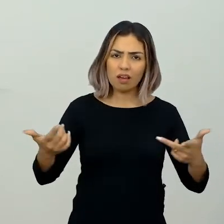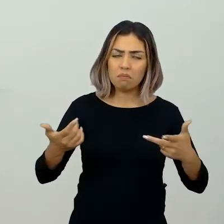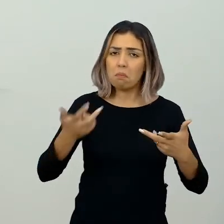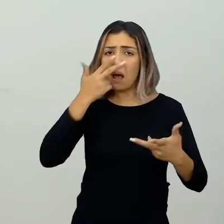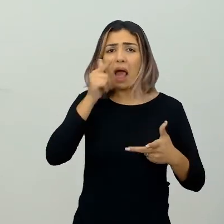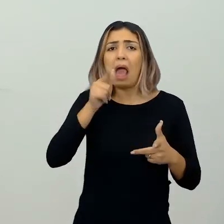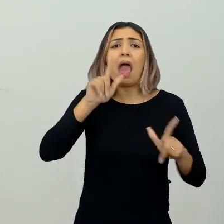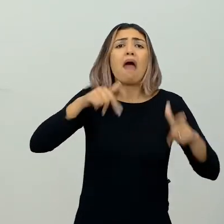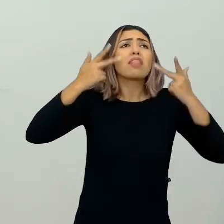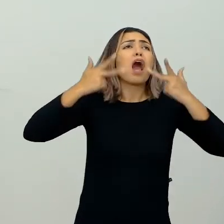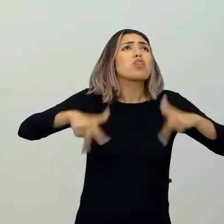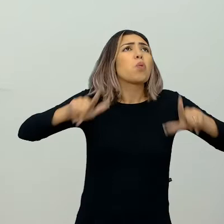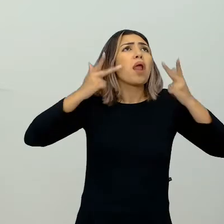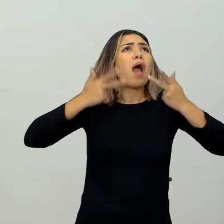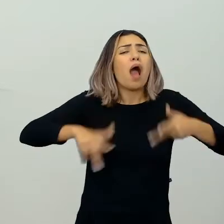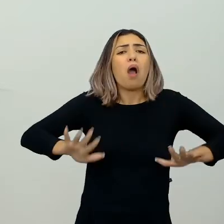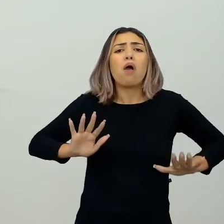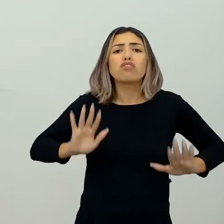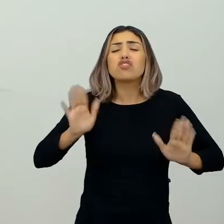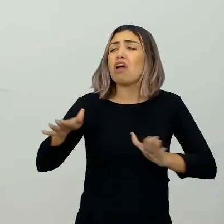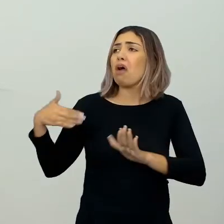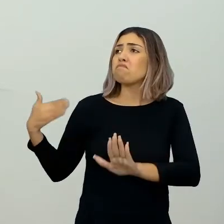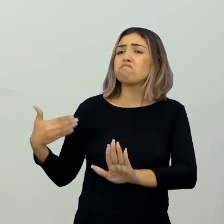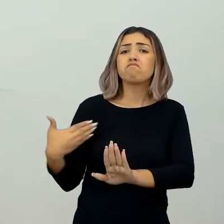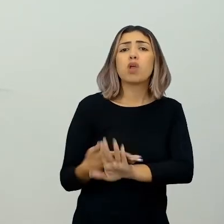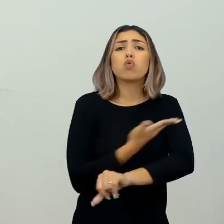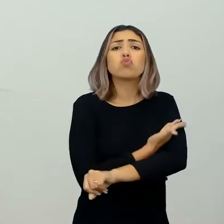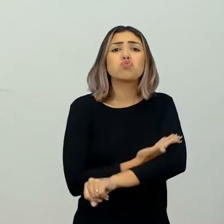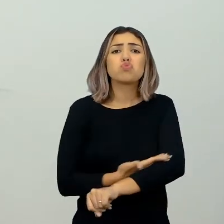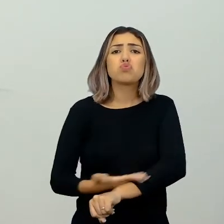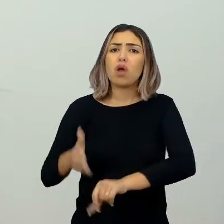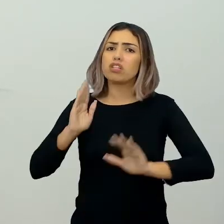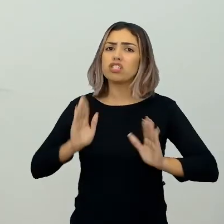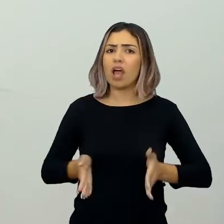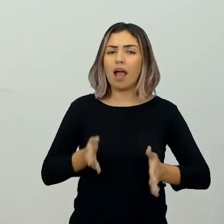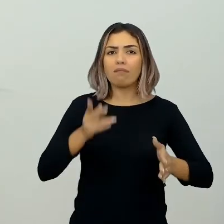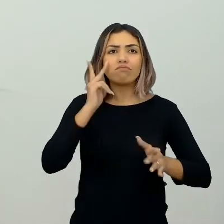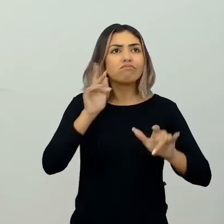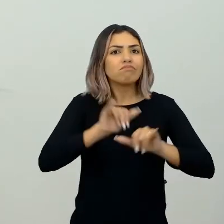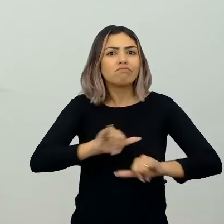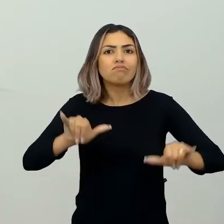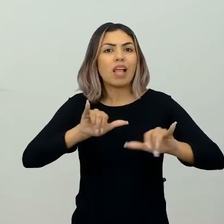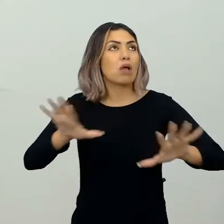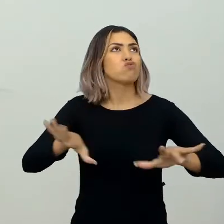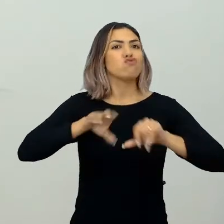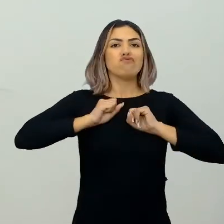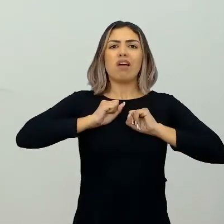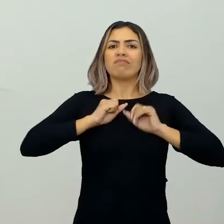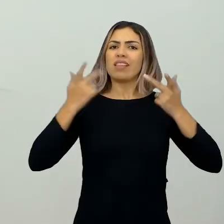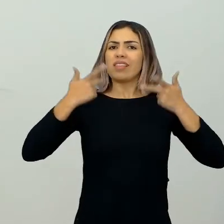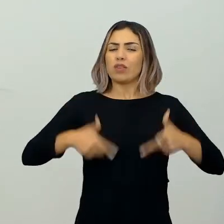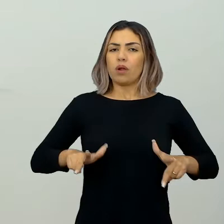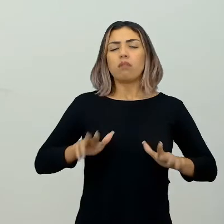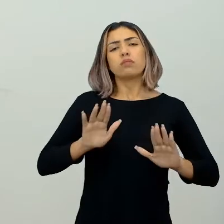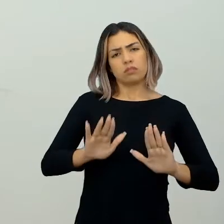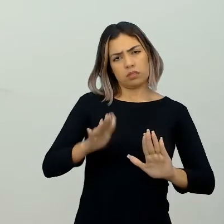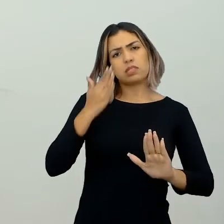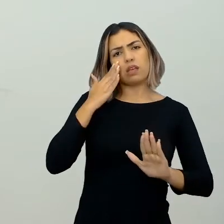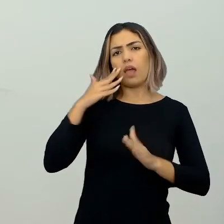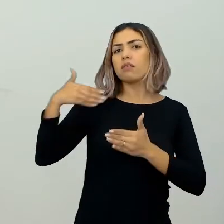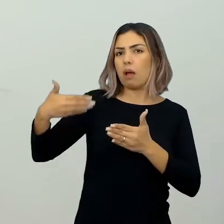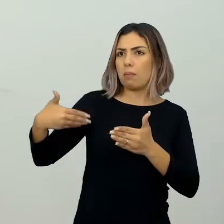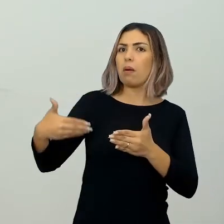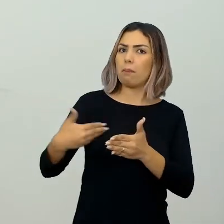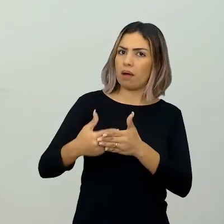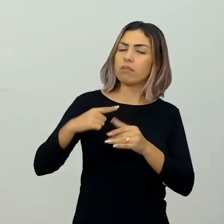naturalização está até sendo consumida, né, pela mídia. Isso tem mudado, lógico, com o tempo, mas é um